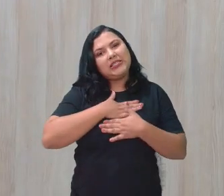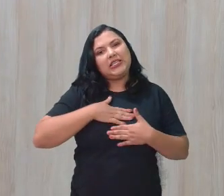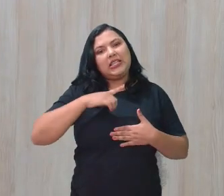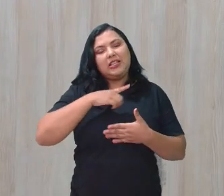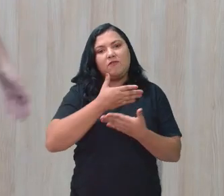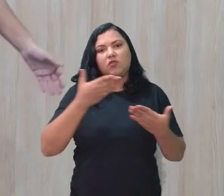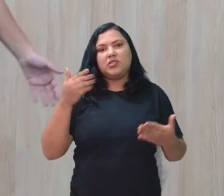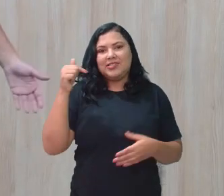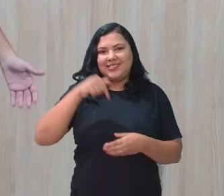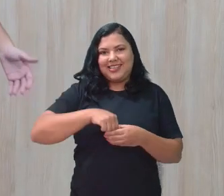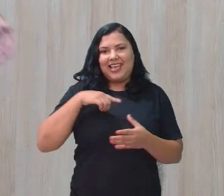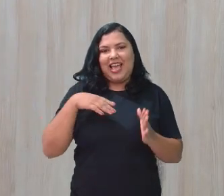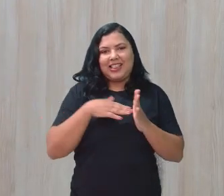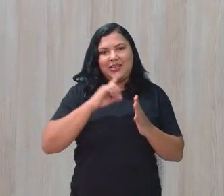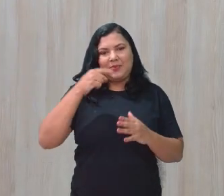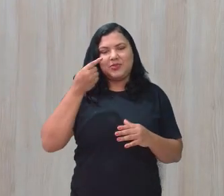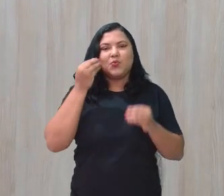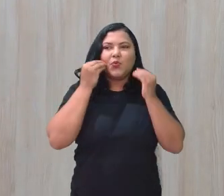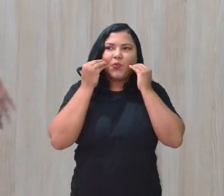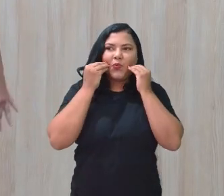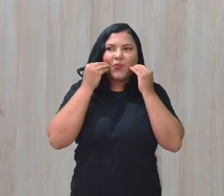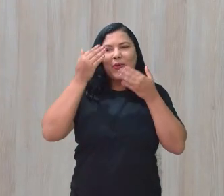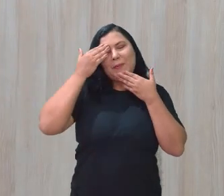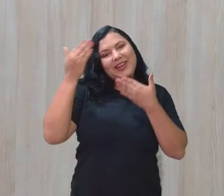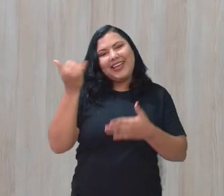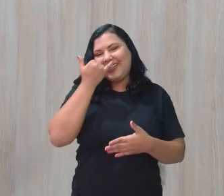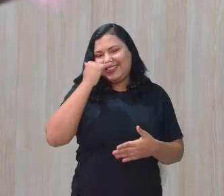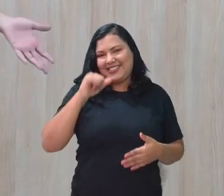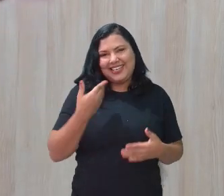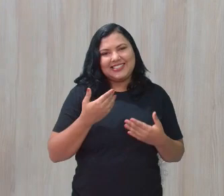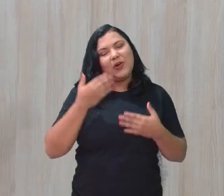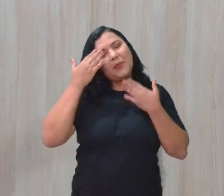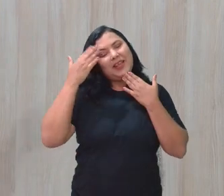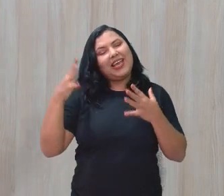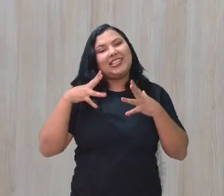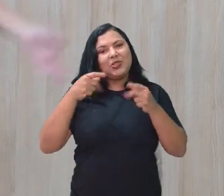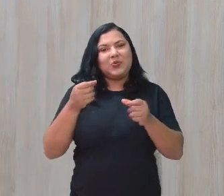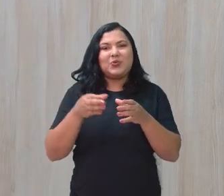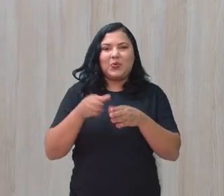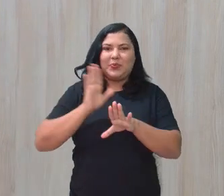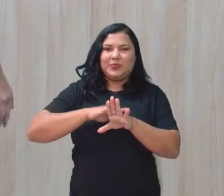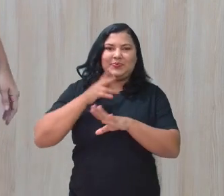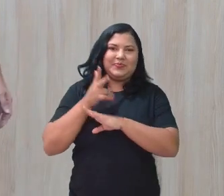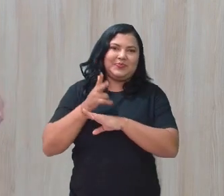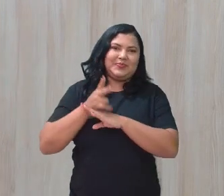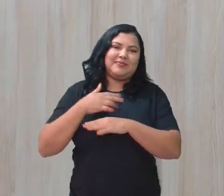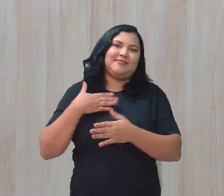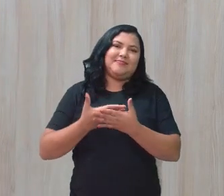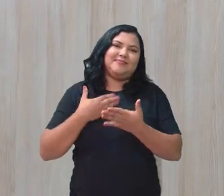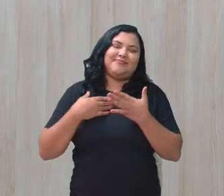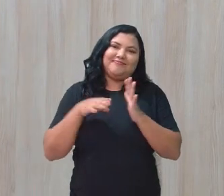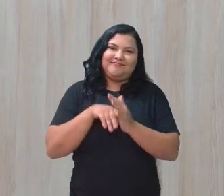tê-los aqui. E até a próxima, gente. Um beijo. Obrigada, Jéssica. Obrigada, Carla. E a produção que faz com que essas aulas cheguem até